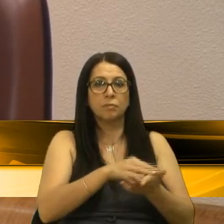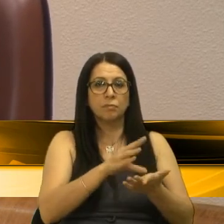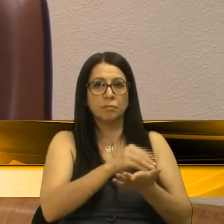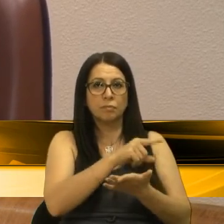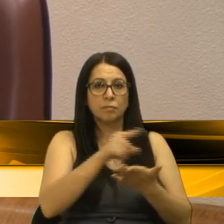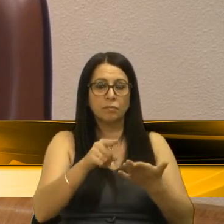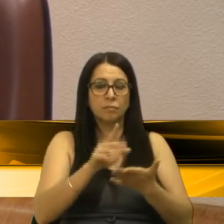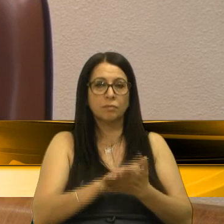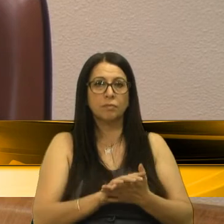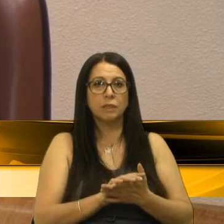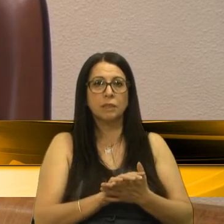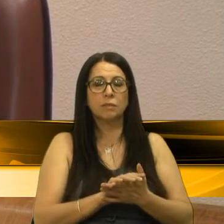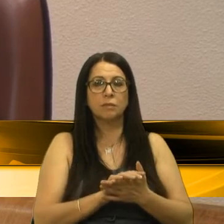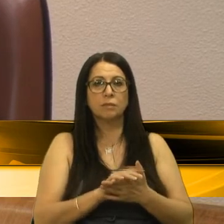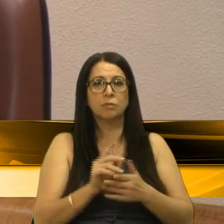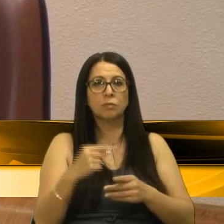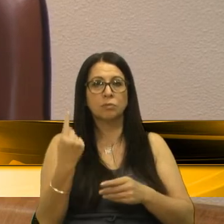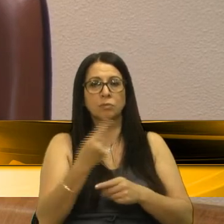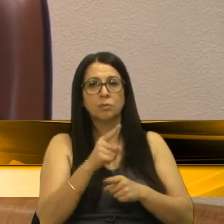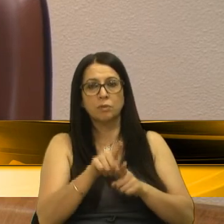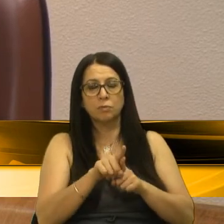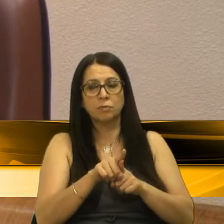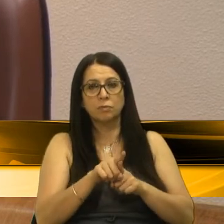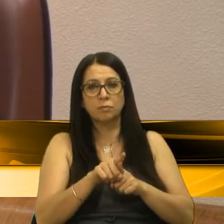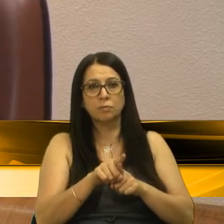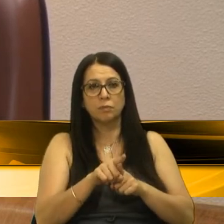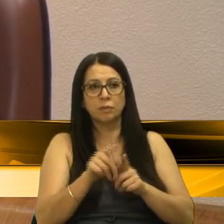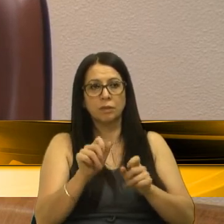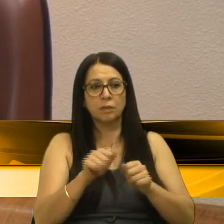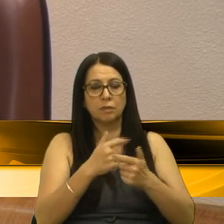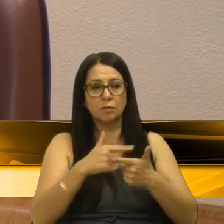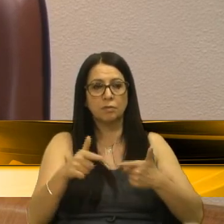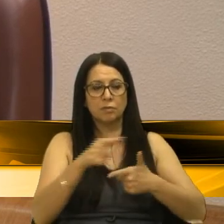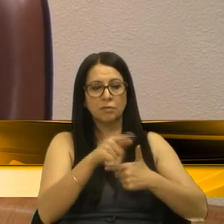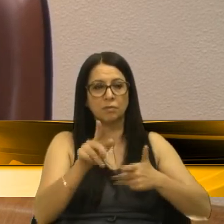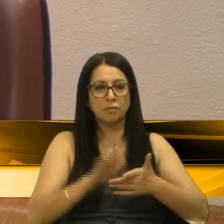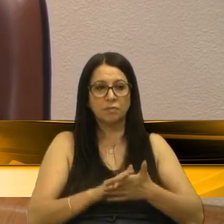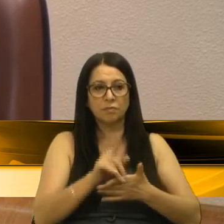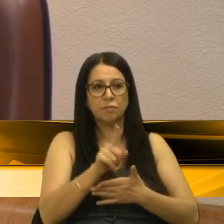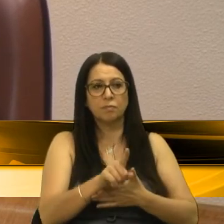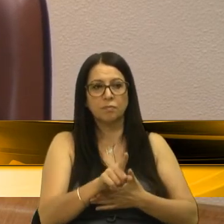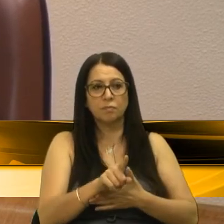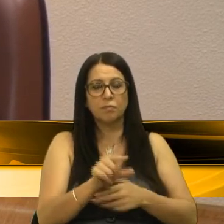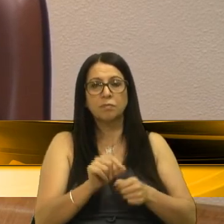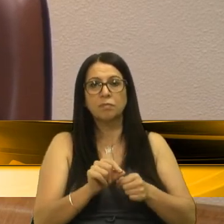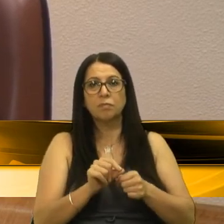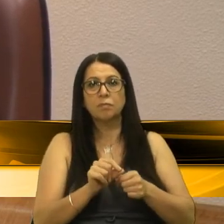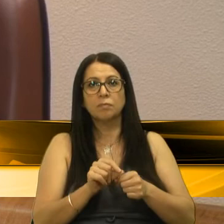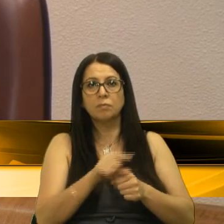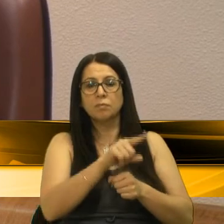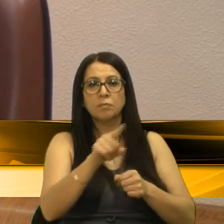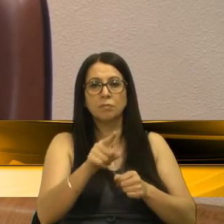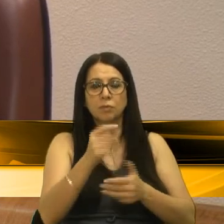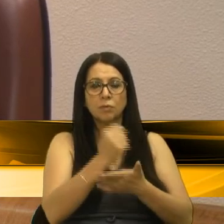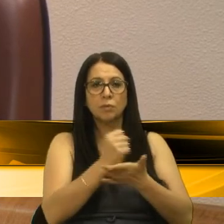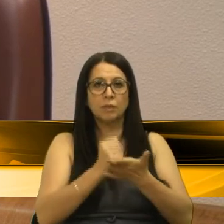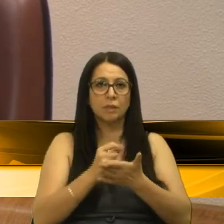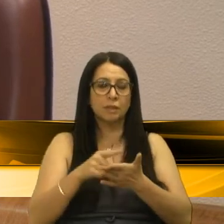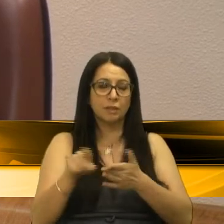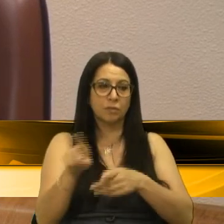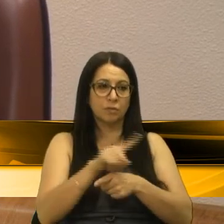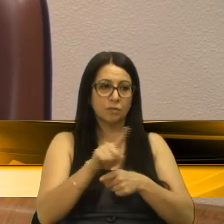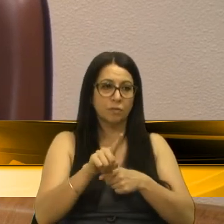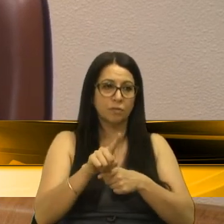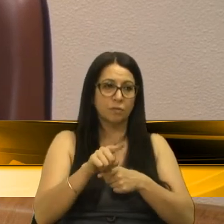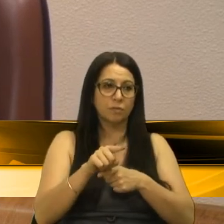Cópias da convenção de condomínio e da ata da Assembleia que elegeu o síndico, acompanhadas de A. Cópia do contrato de locação firmado entre o